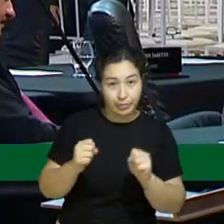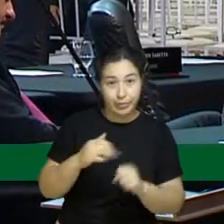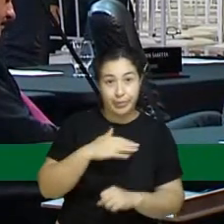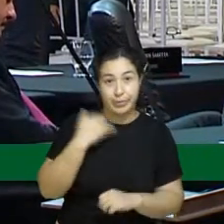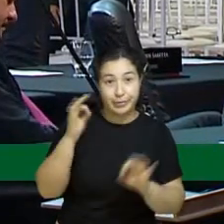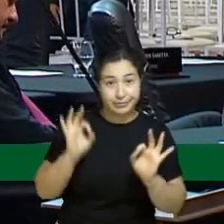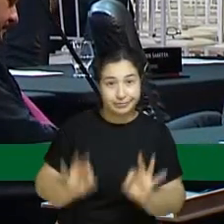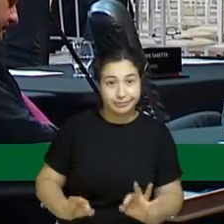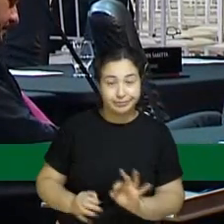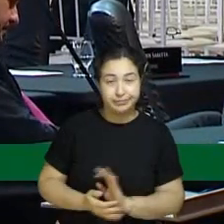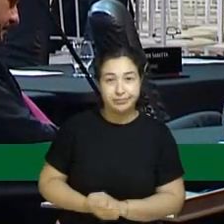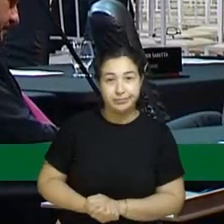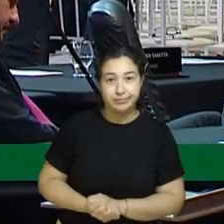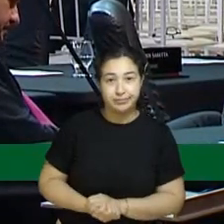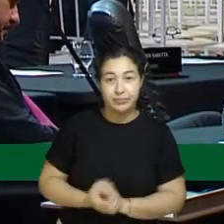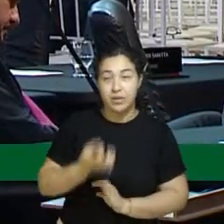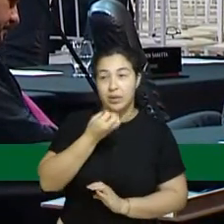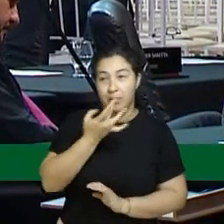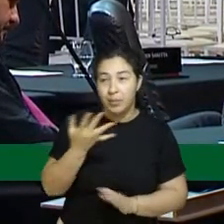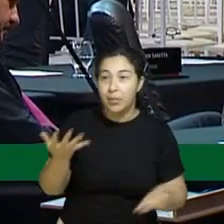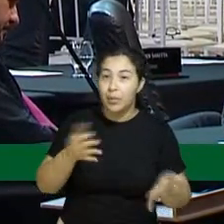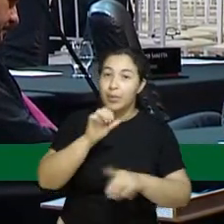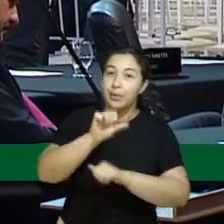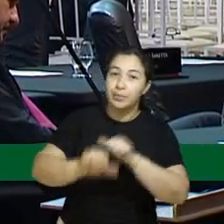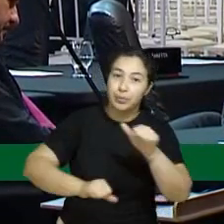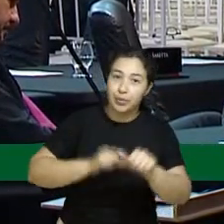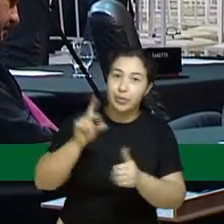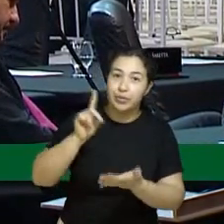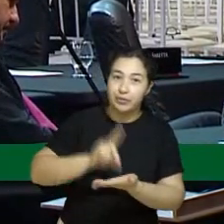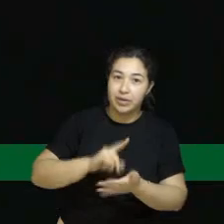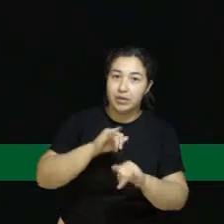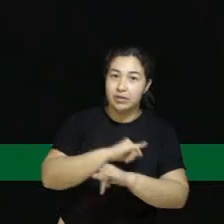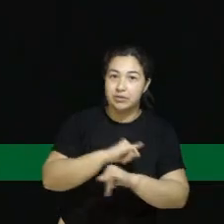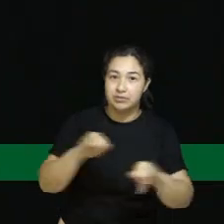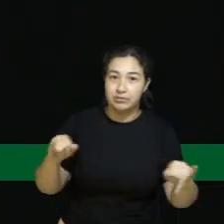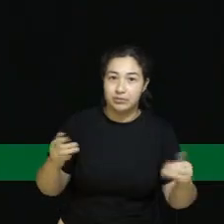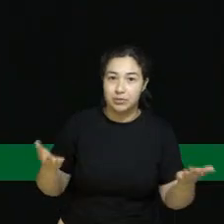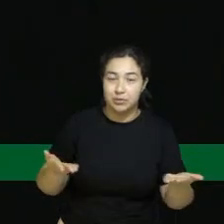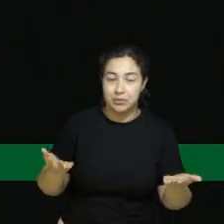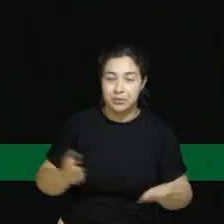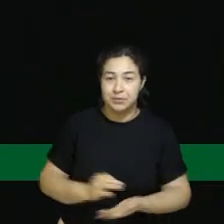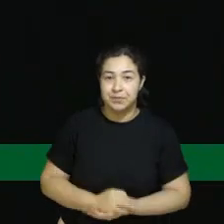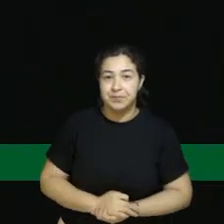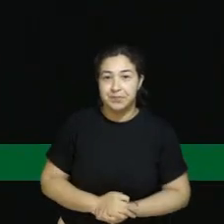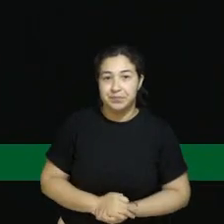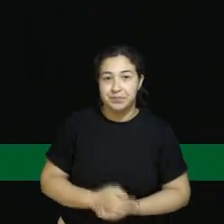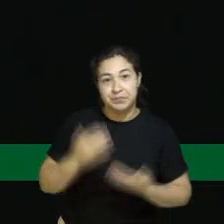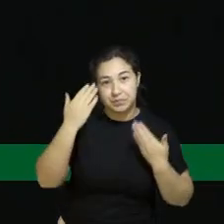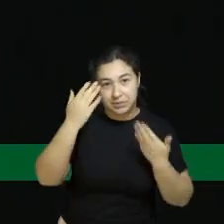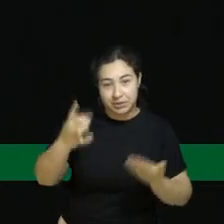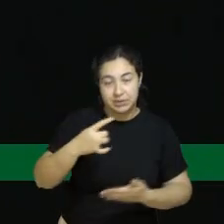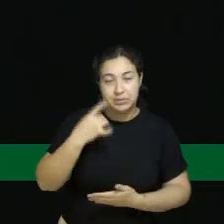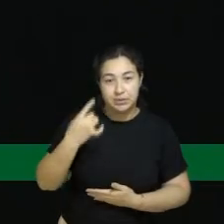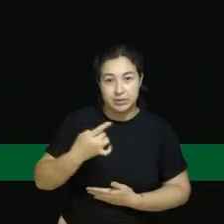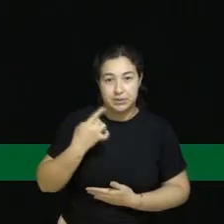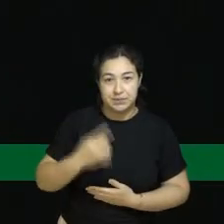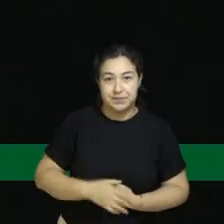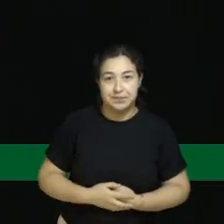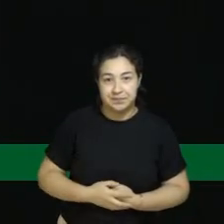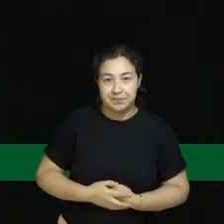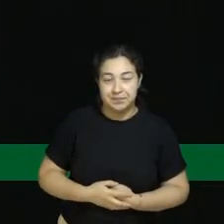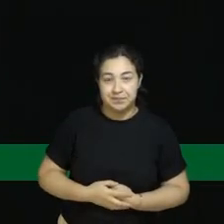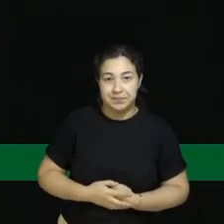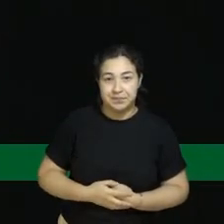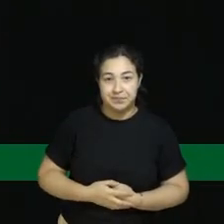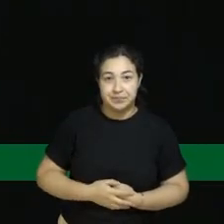acabou de dizer mesmo, que bom que a gente conseguiu retratar a verdade aqui na tarde de hoje. Obrigado, deputado. E sobre o